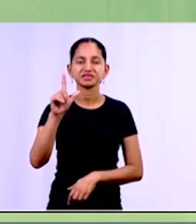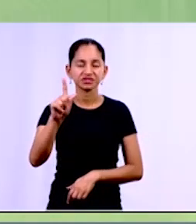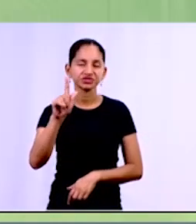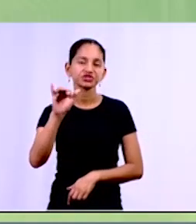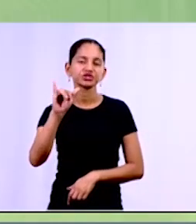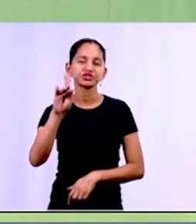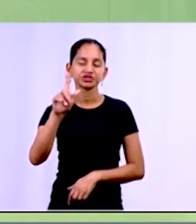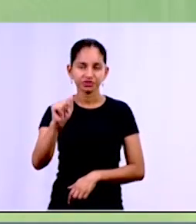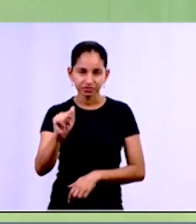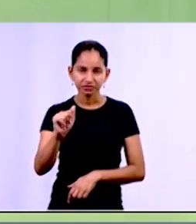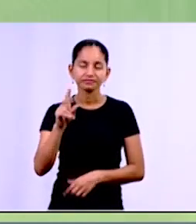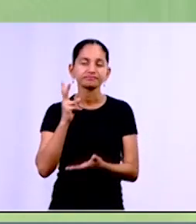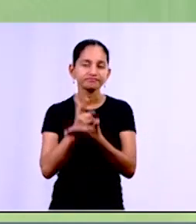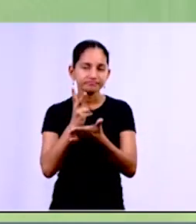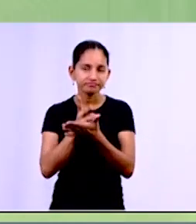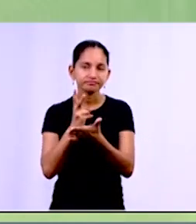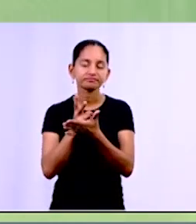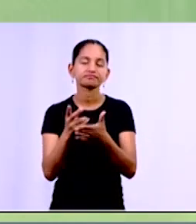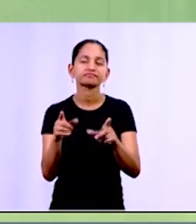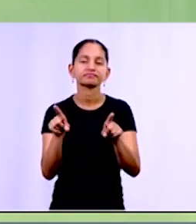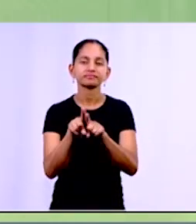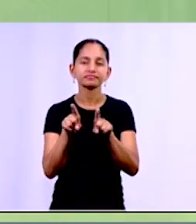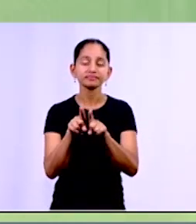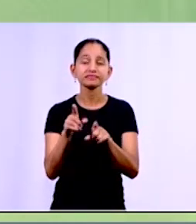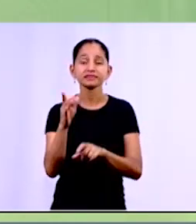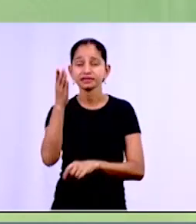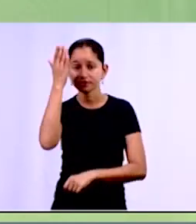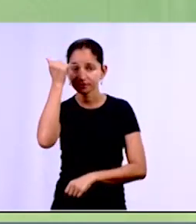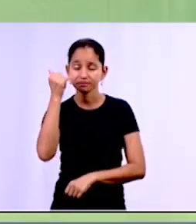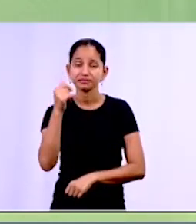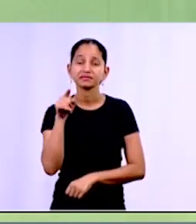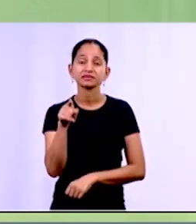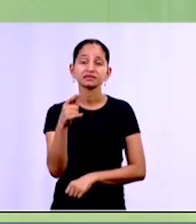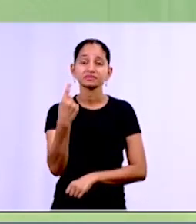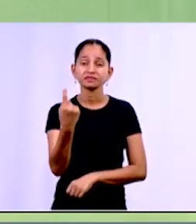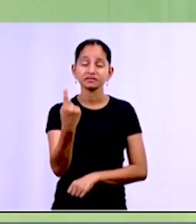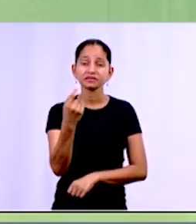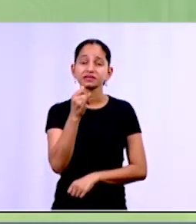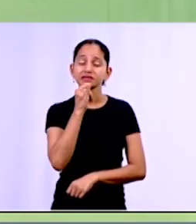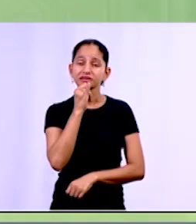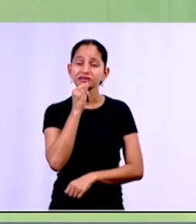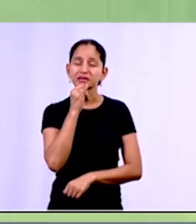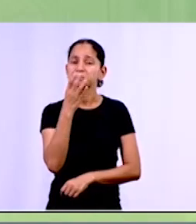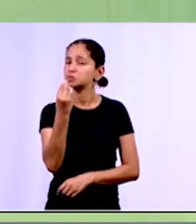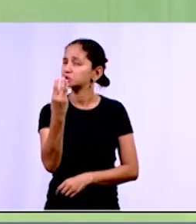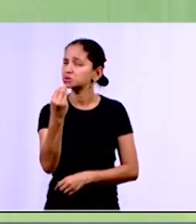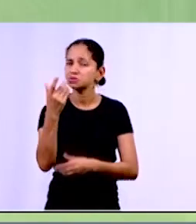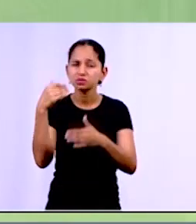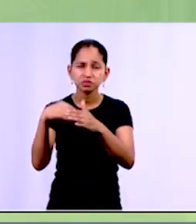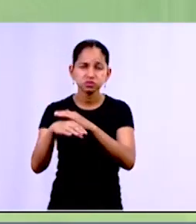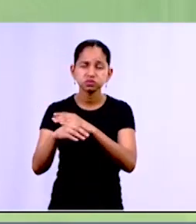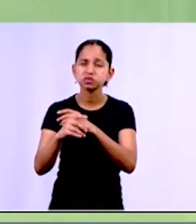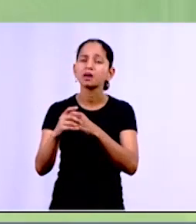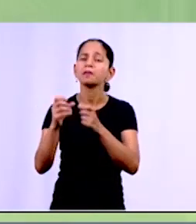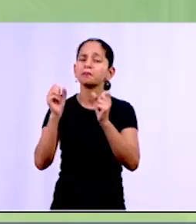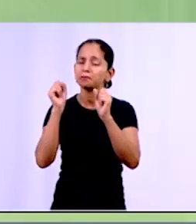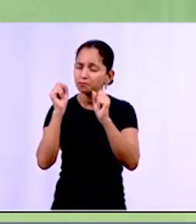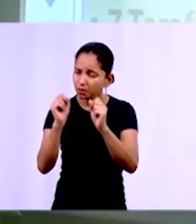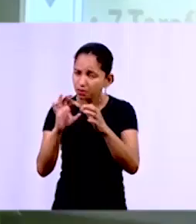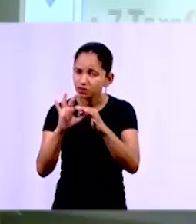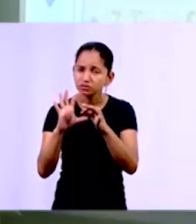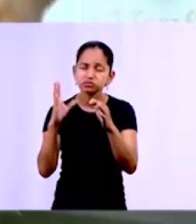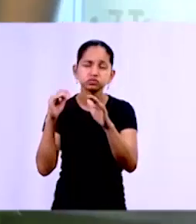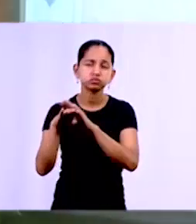4 e a capacidade de processamento de um único computador de 7 teraflops, quer dizer, é muita coisa. Aí você